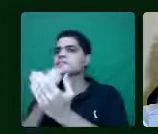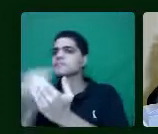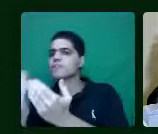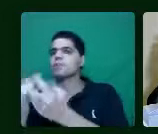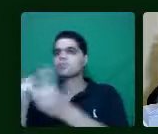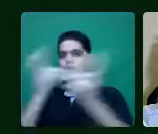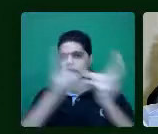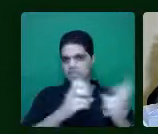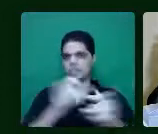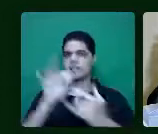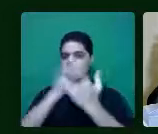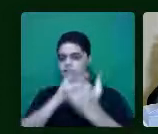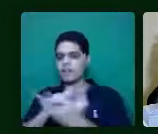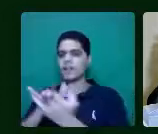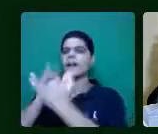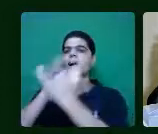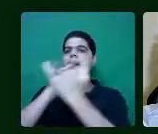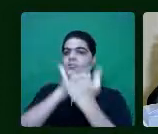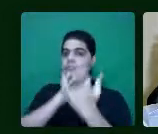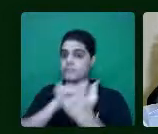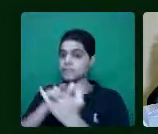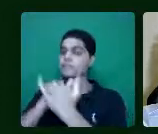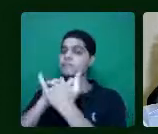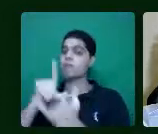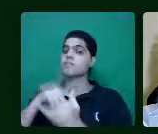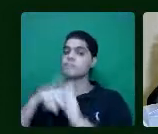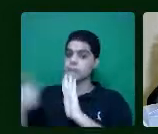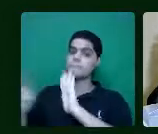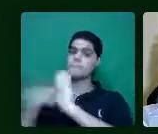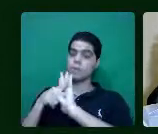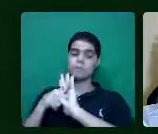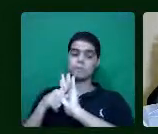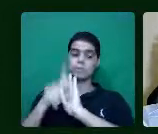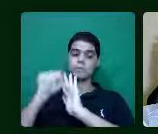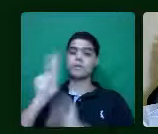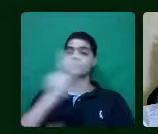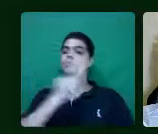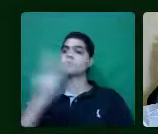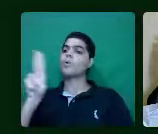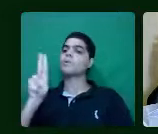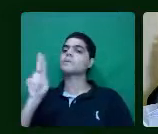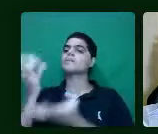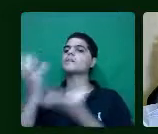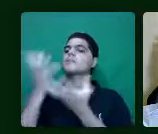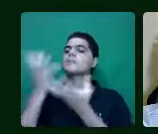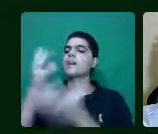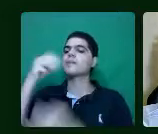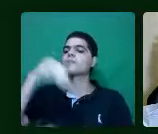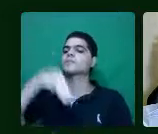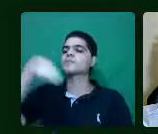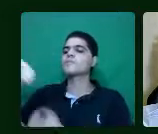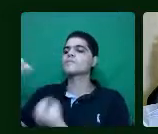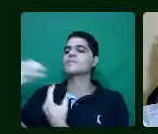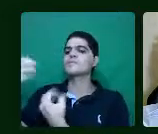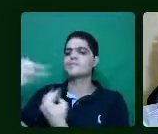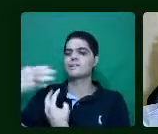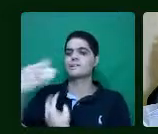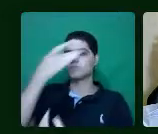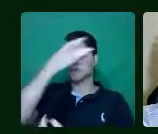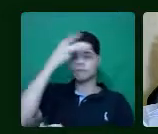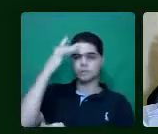plataforma tem vários canais ali. Vai ter um canal só chamado Quero Mentoria. E é ali que o mentor vai ficar de olho, porque é ali que ele vai